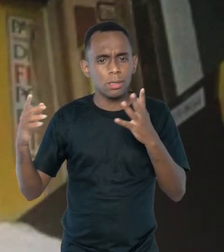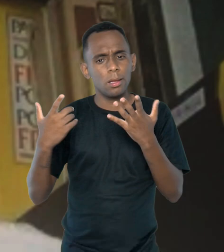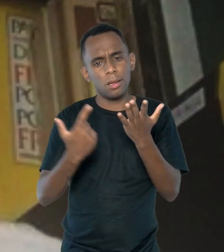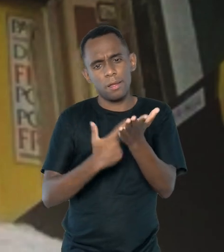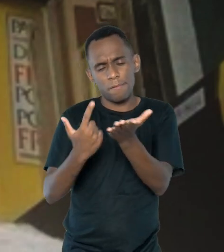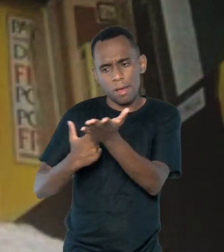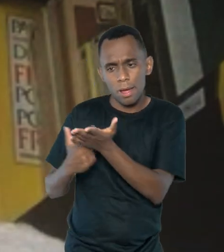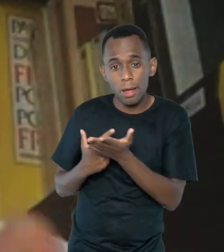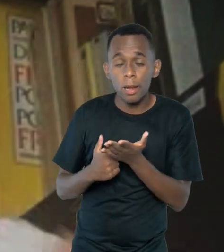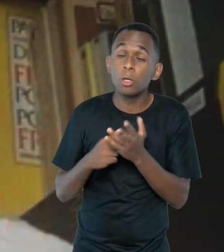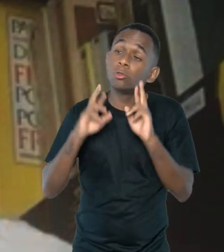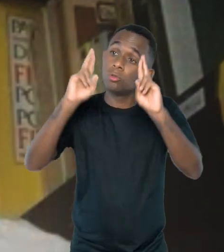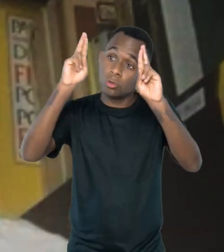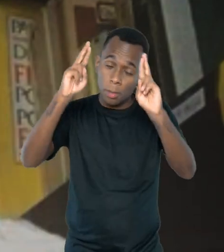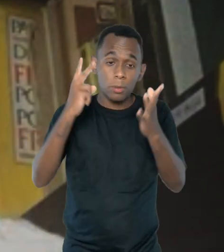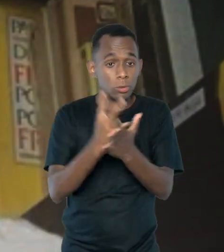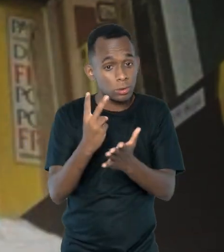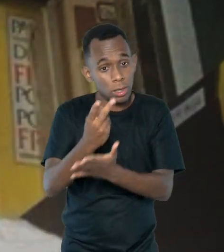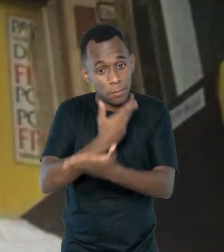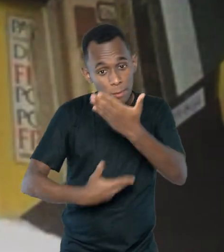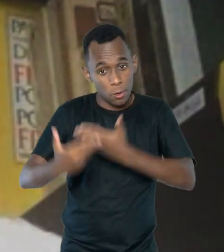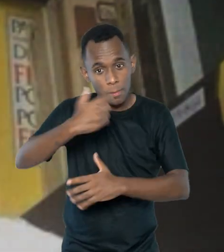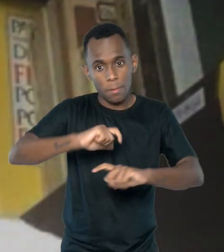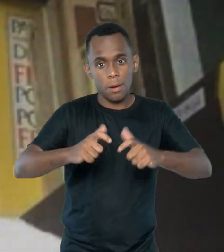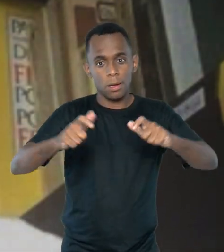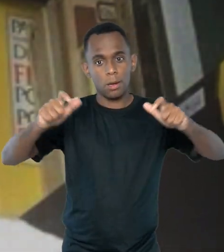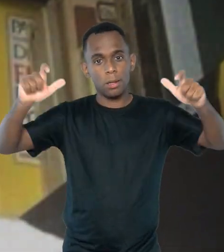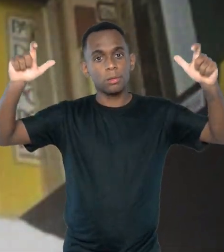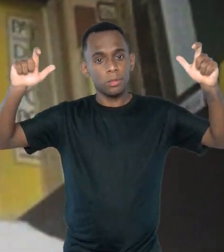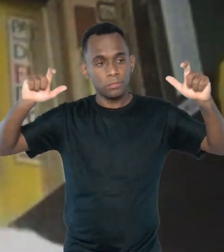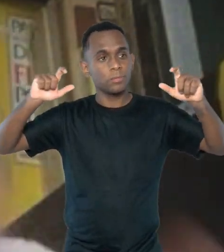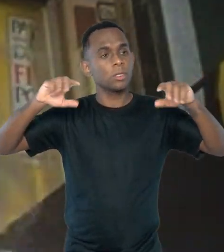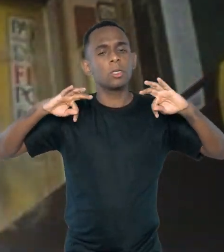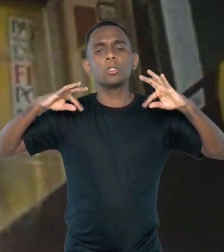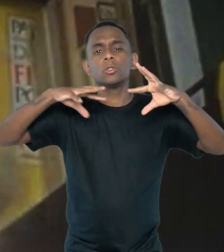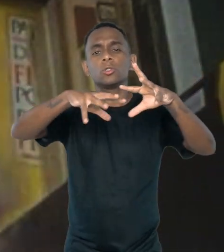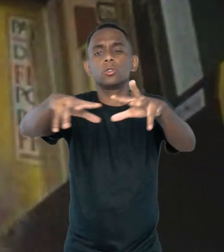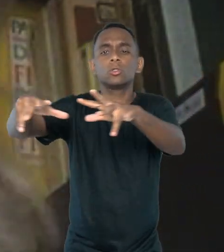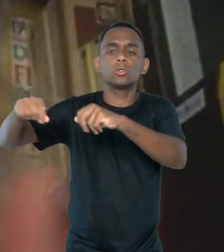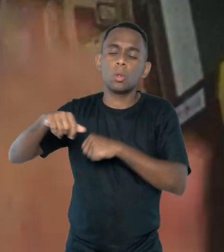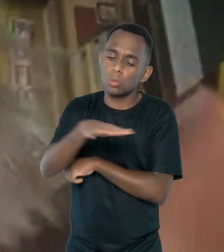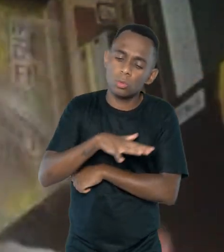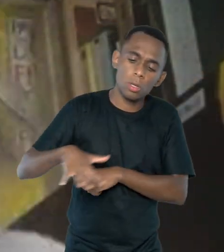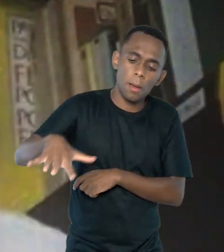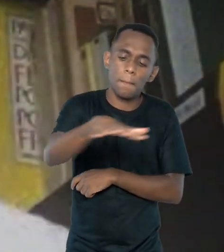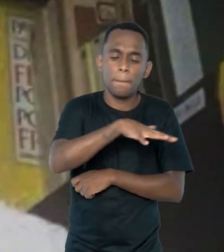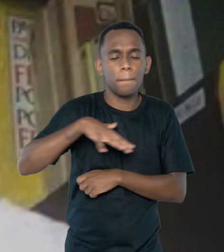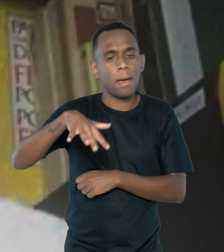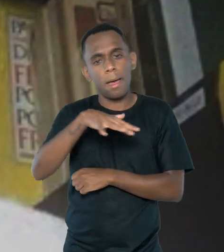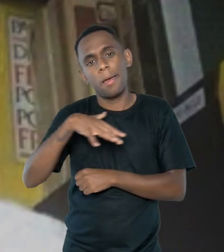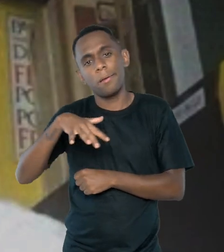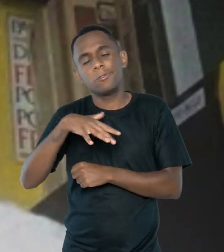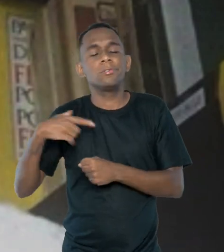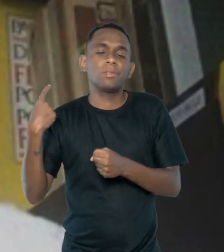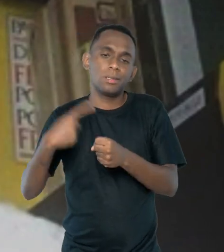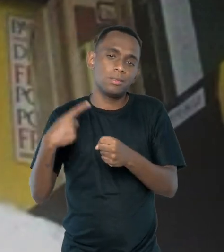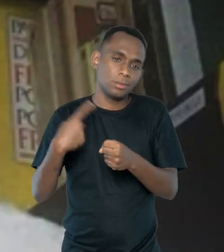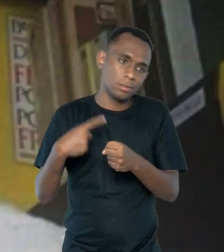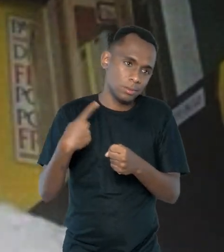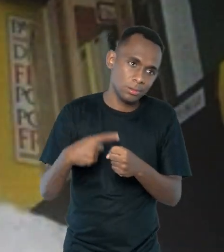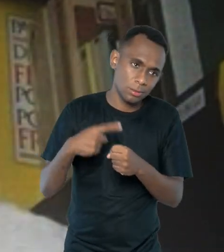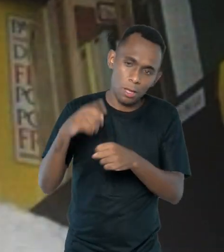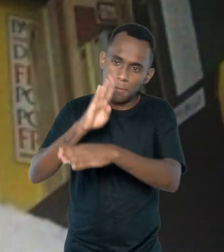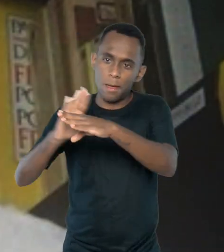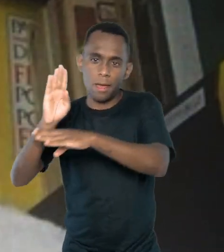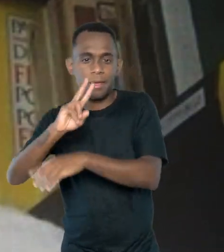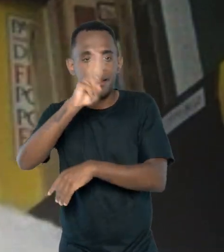livrarias, às feiras de livro. Eu desejo muito que o Sempre um Papo cresça cada vez mais e esteja em todos os bairros da